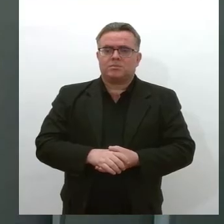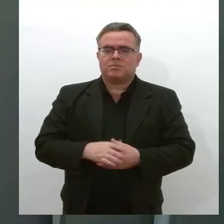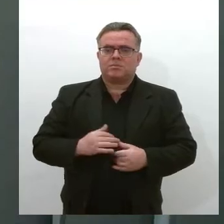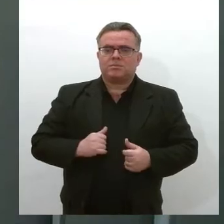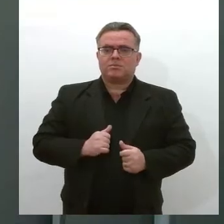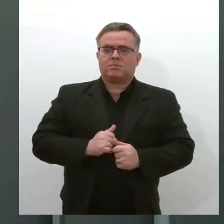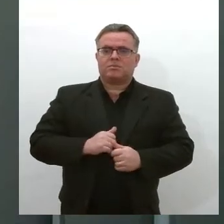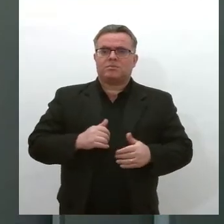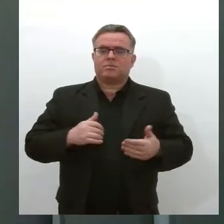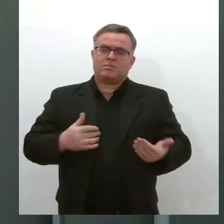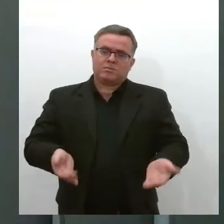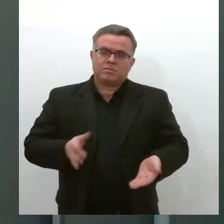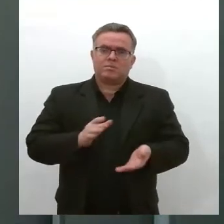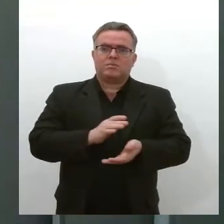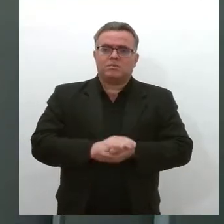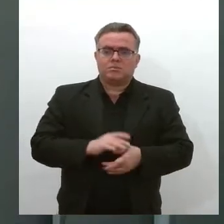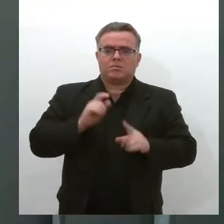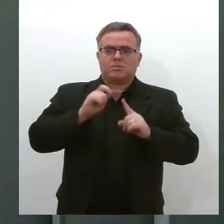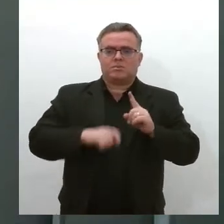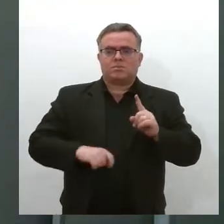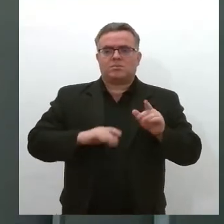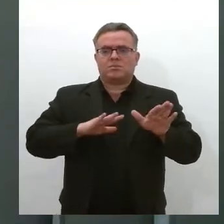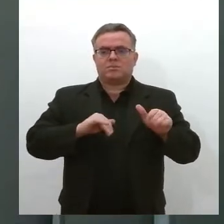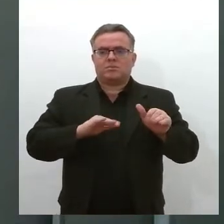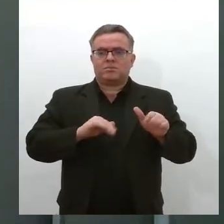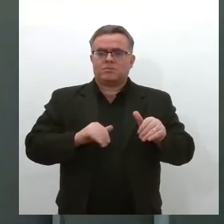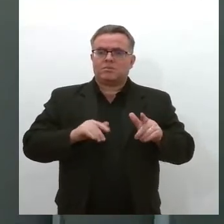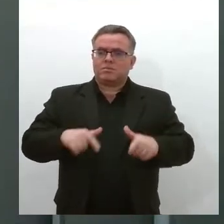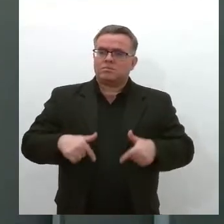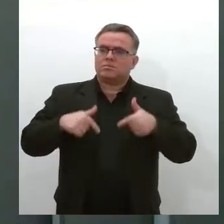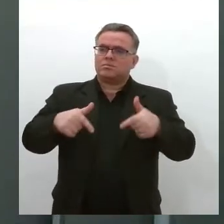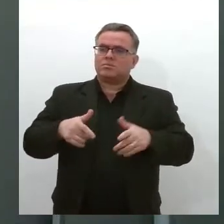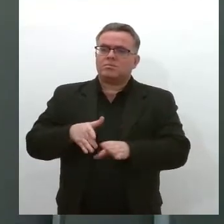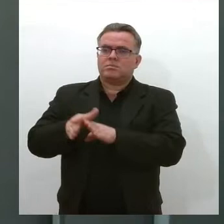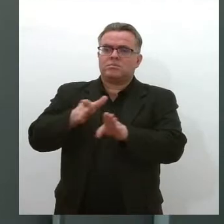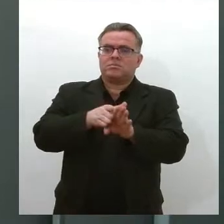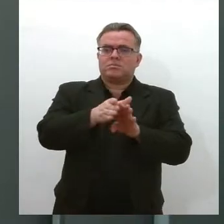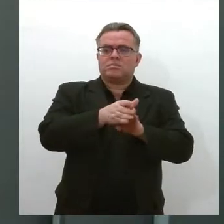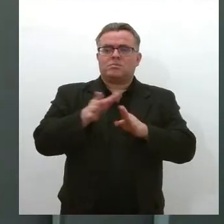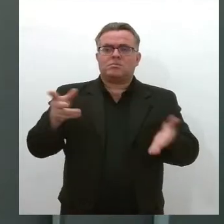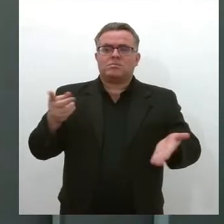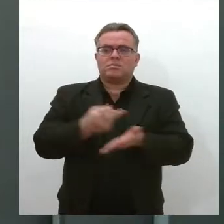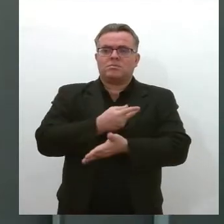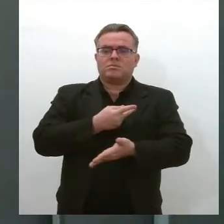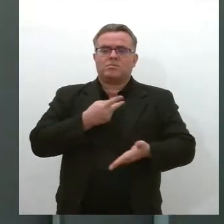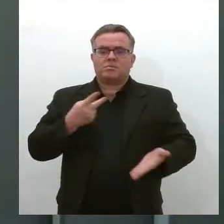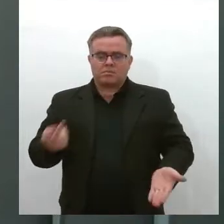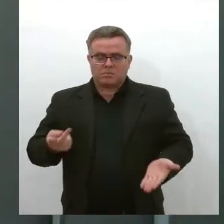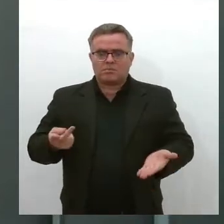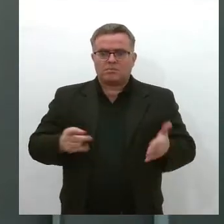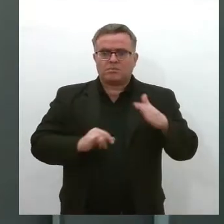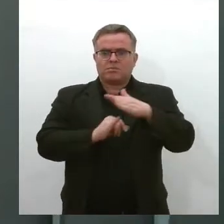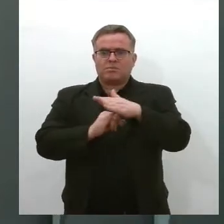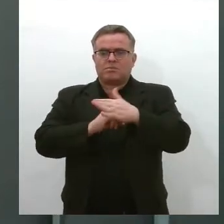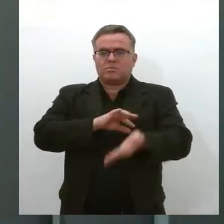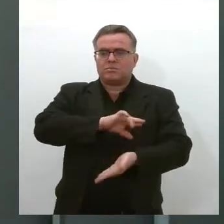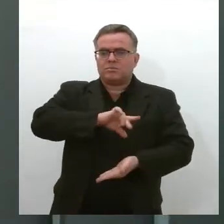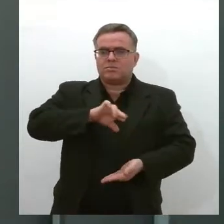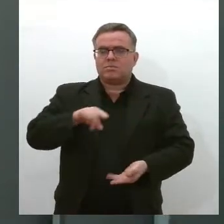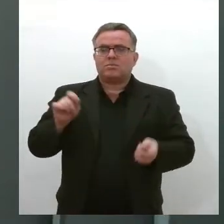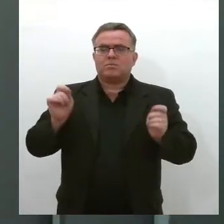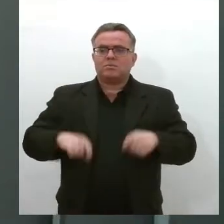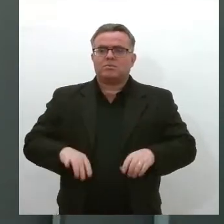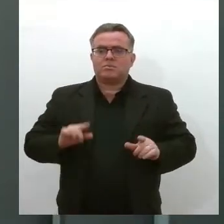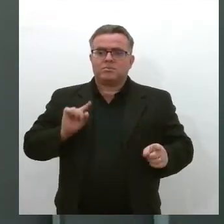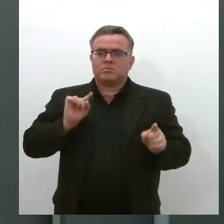Ao longo do mês de setembro, ações de conscientização são realizadas por diversas instituições em razão da campanha Setembro